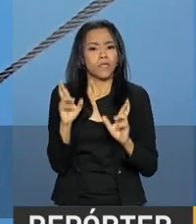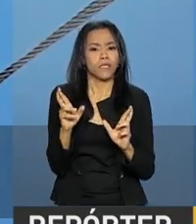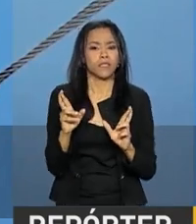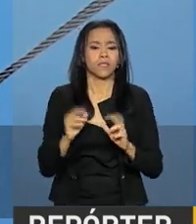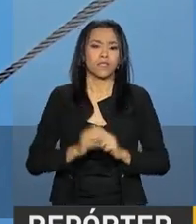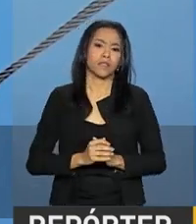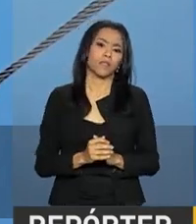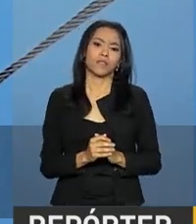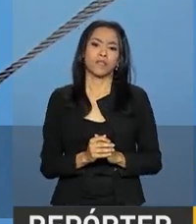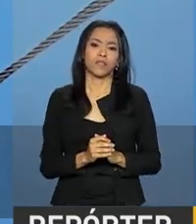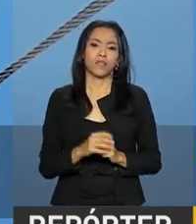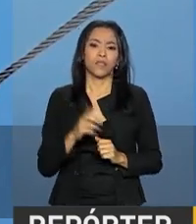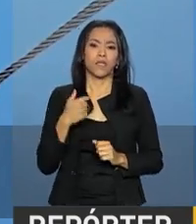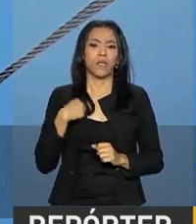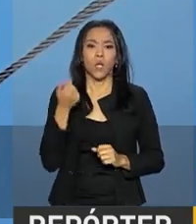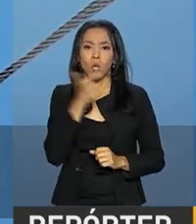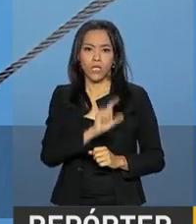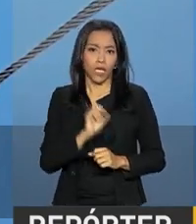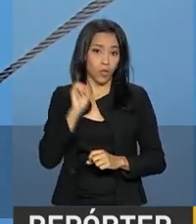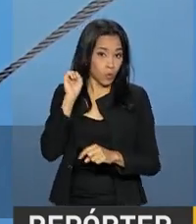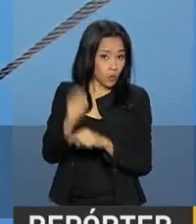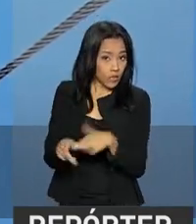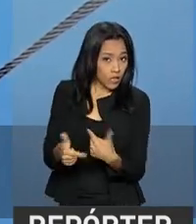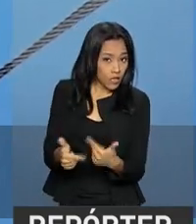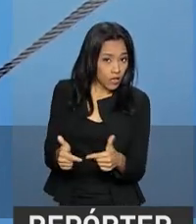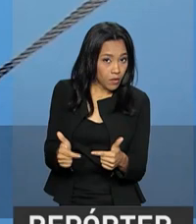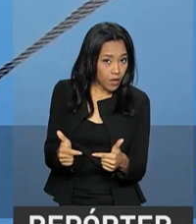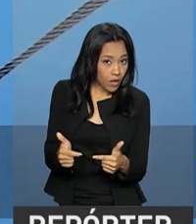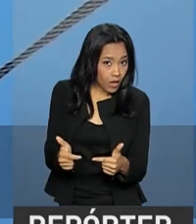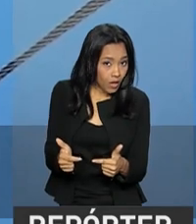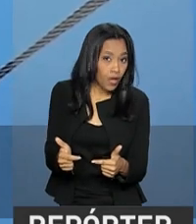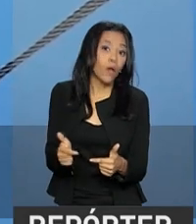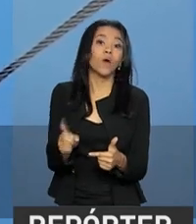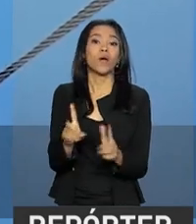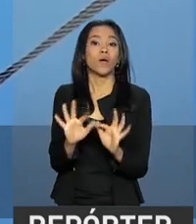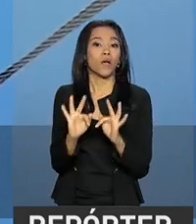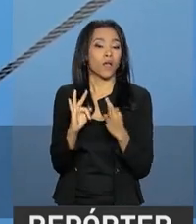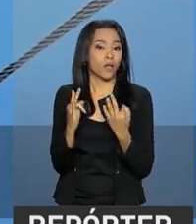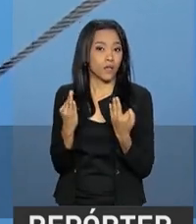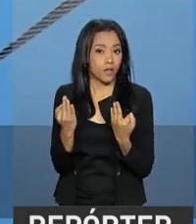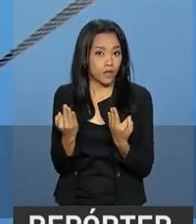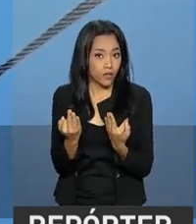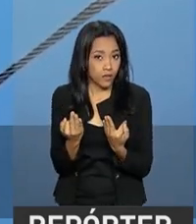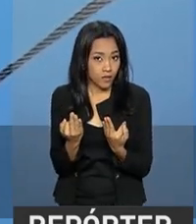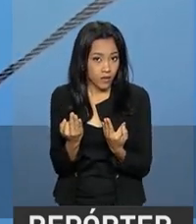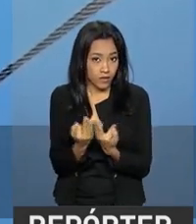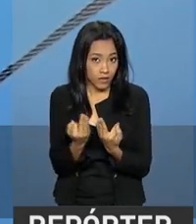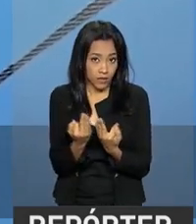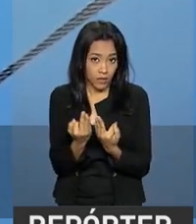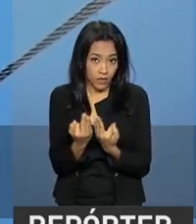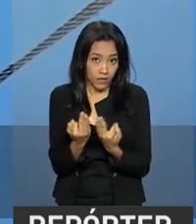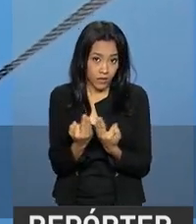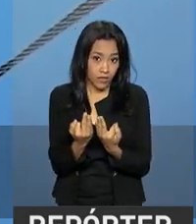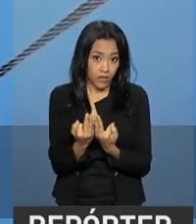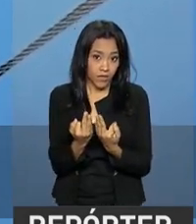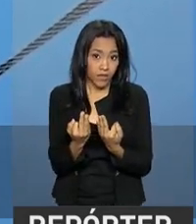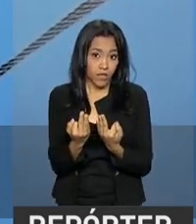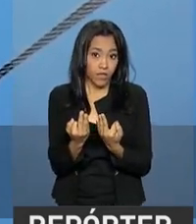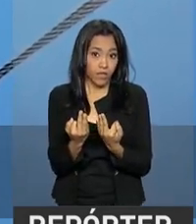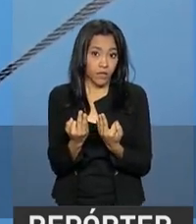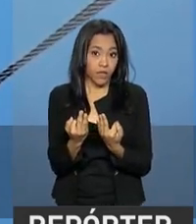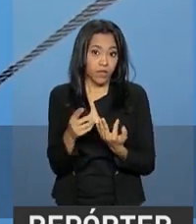poderão não conseguir provar ru meu pai era sua família de que esse dia não permite